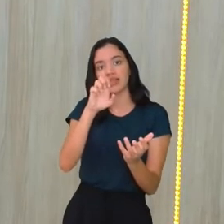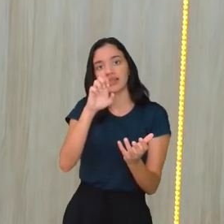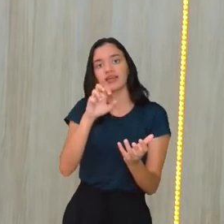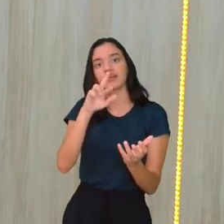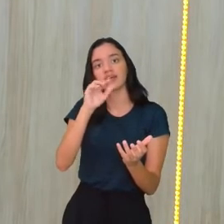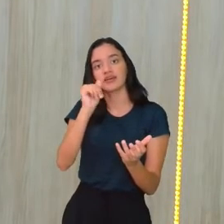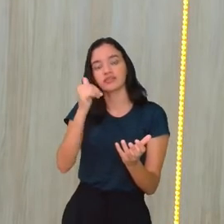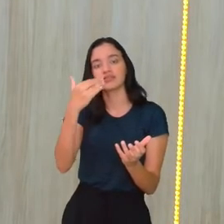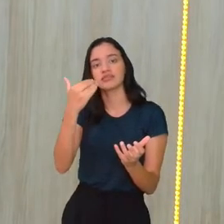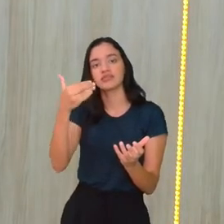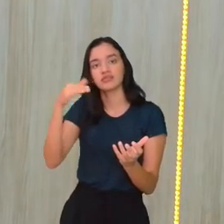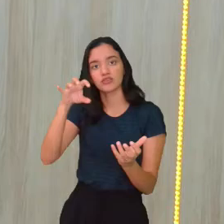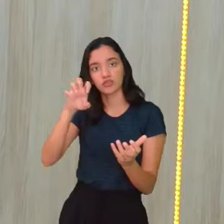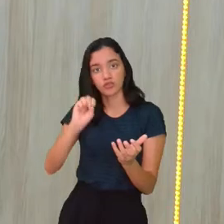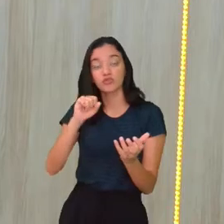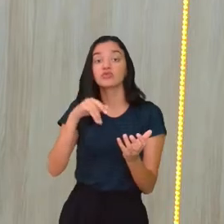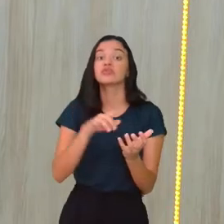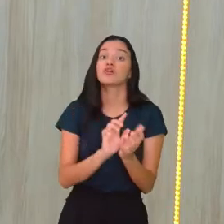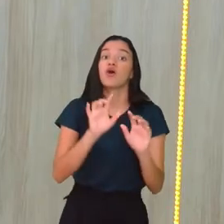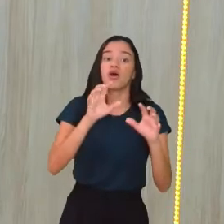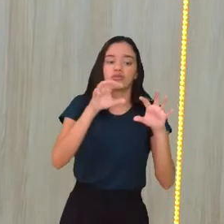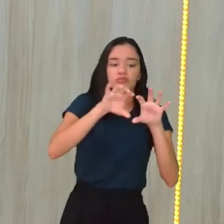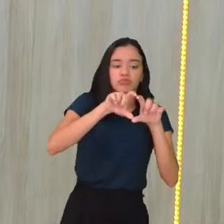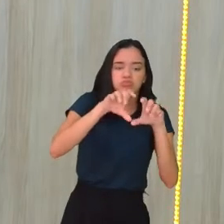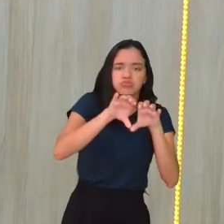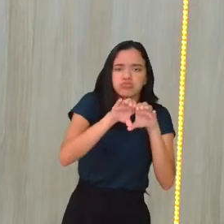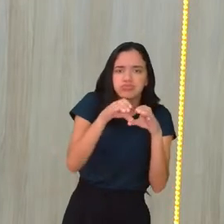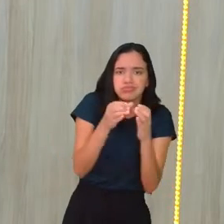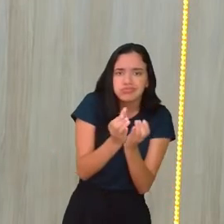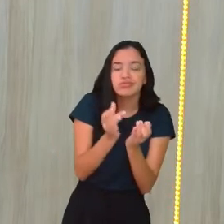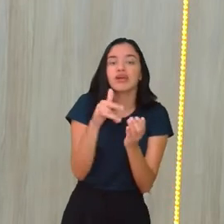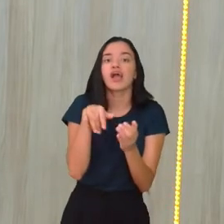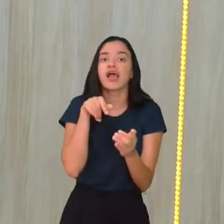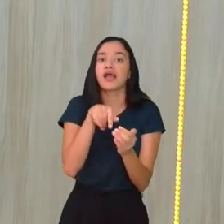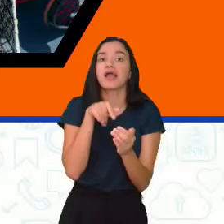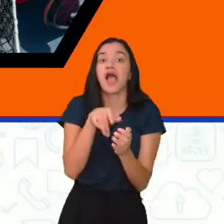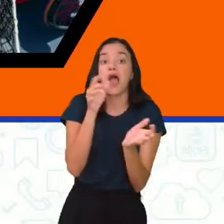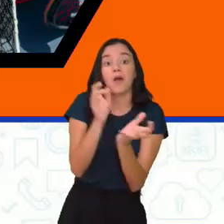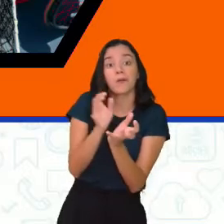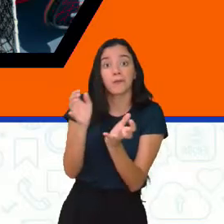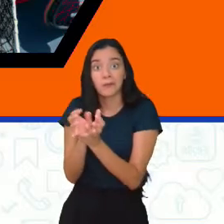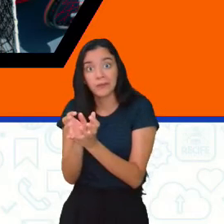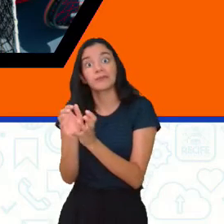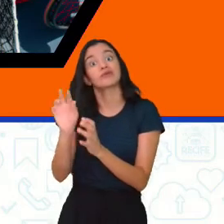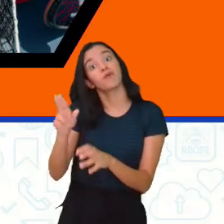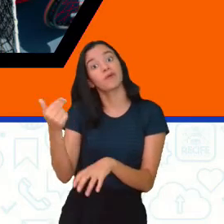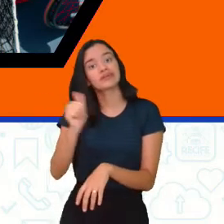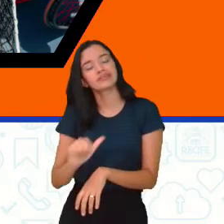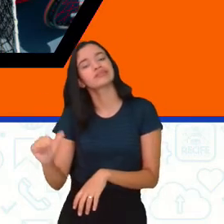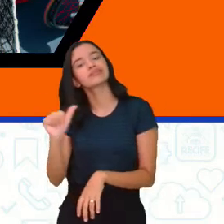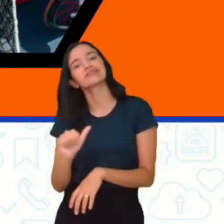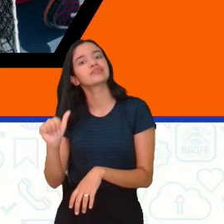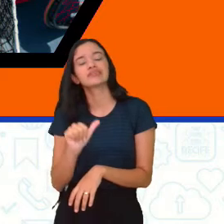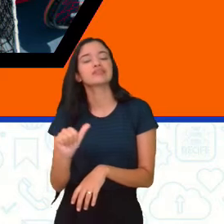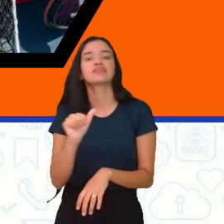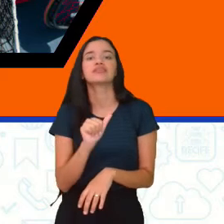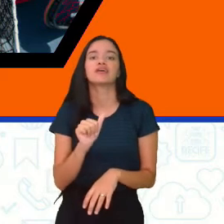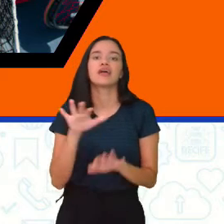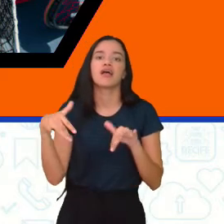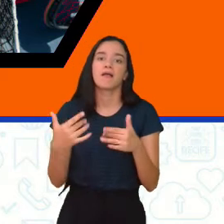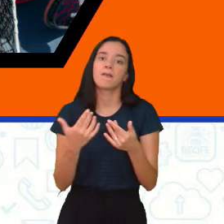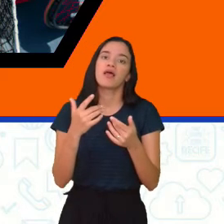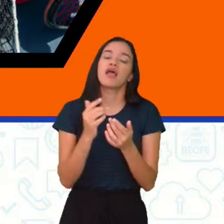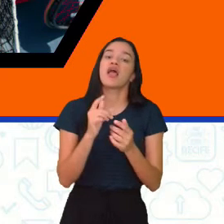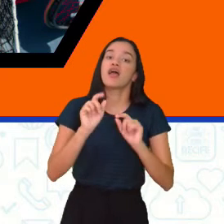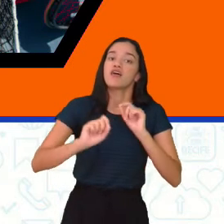gente chama de associações ou clubes. Então, ó, as associações desportivas são aí modelos